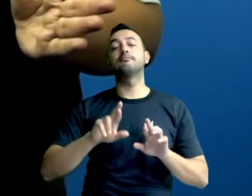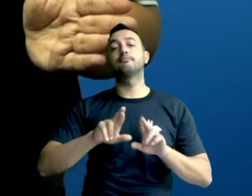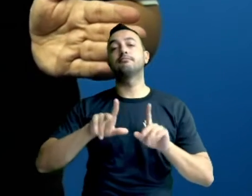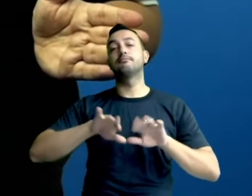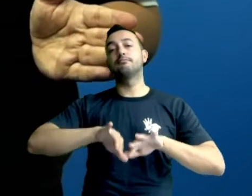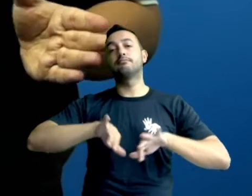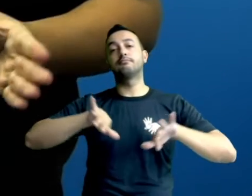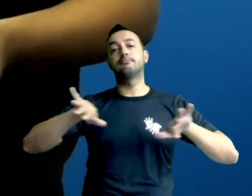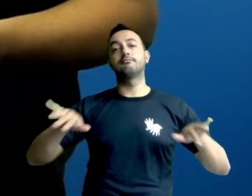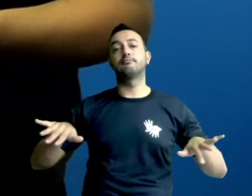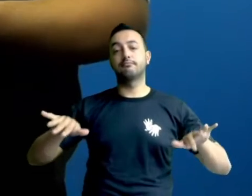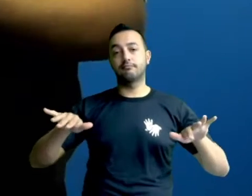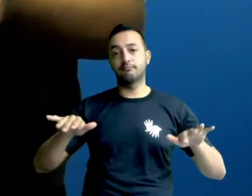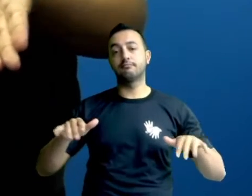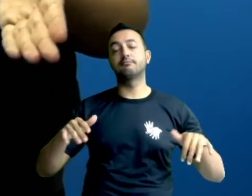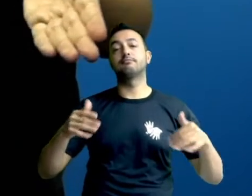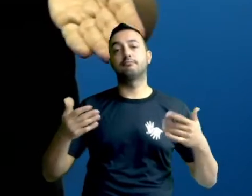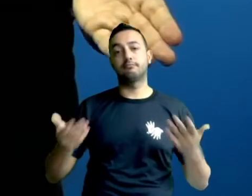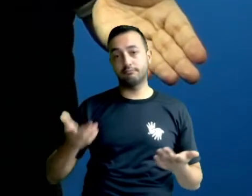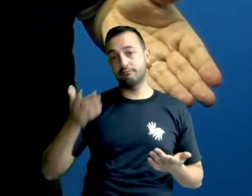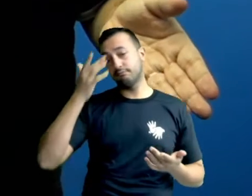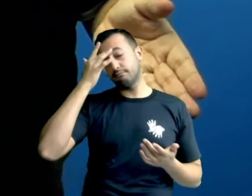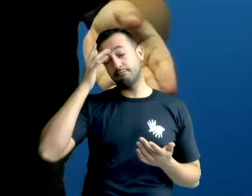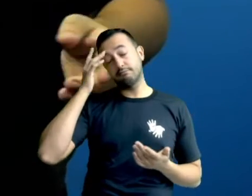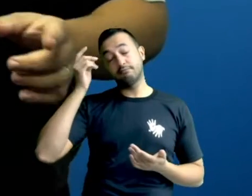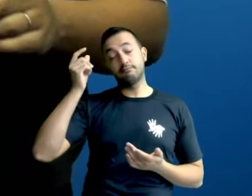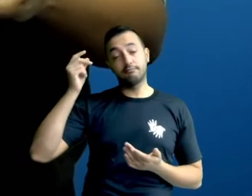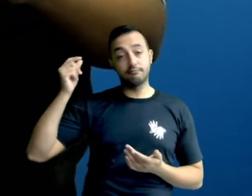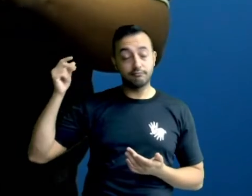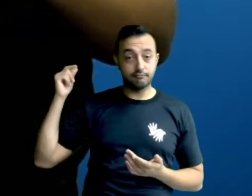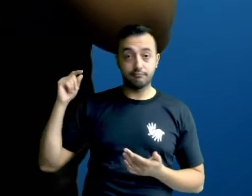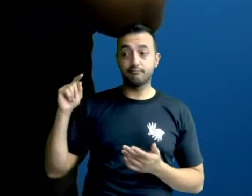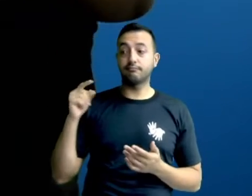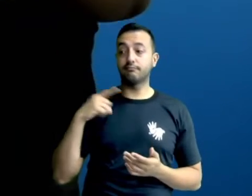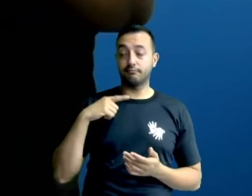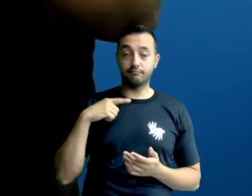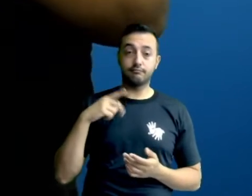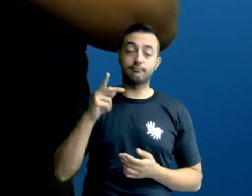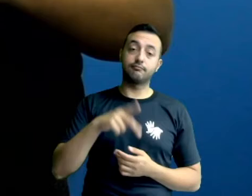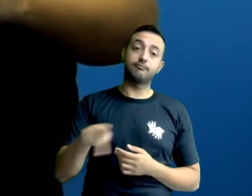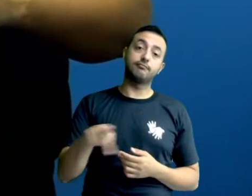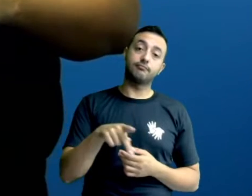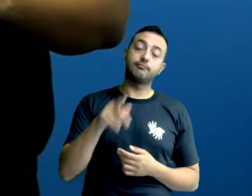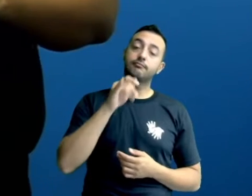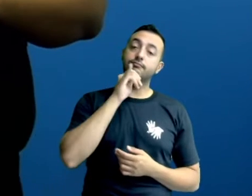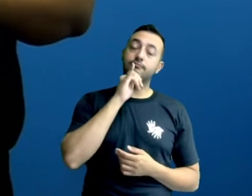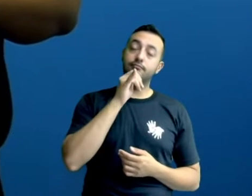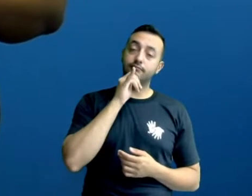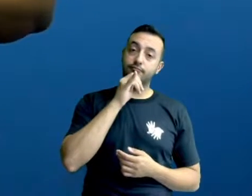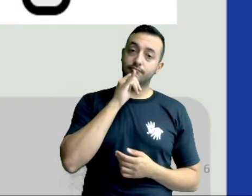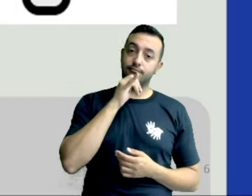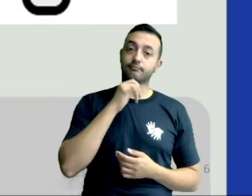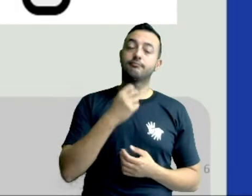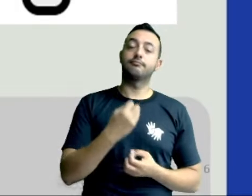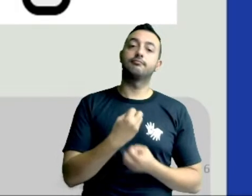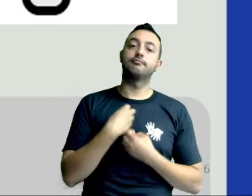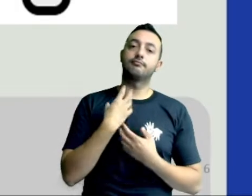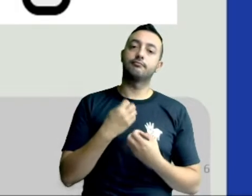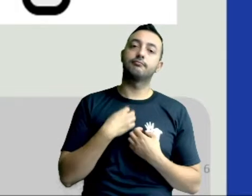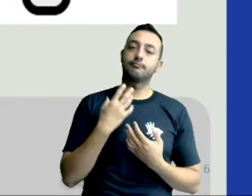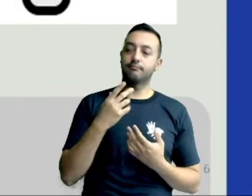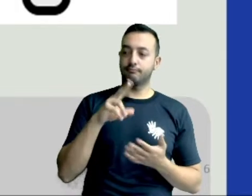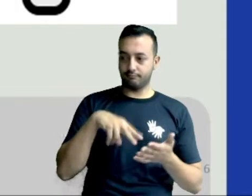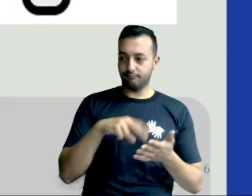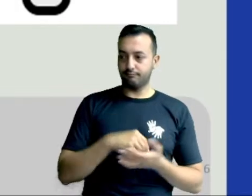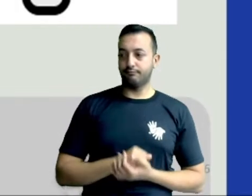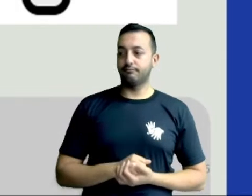distinguia os heróis, os heróis lendários. E aqui o professor trouxe um exemplo claro de um poema épico. Vamos